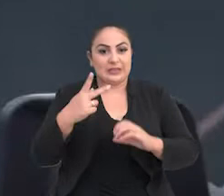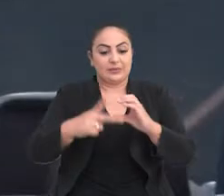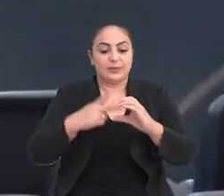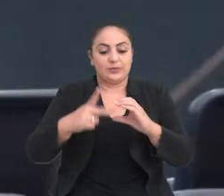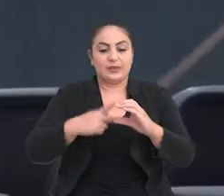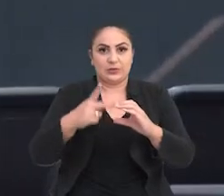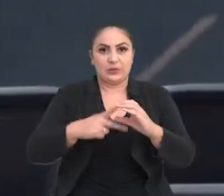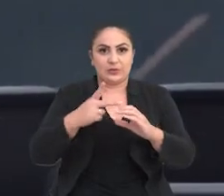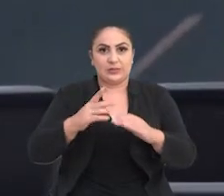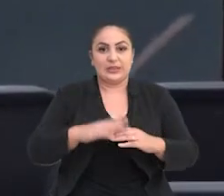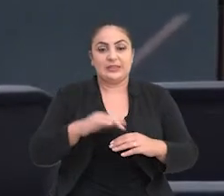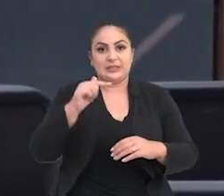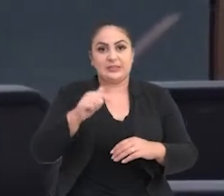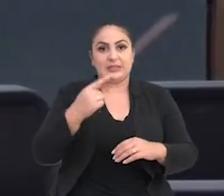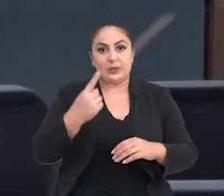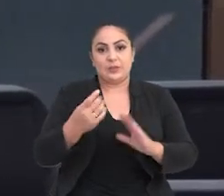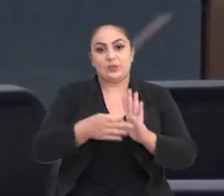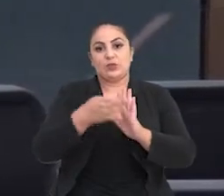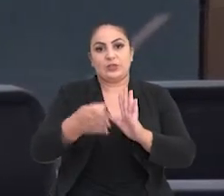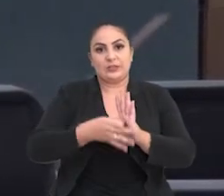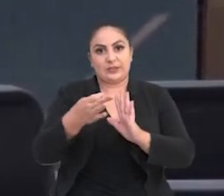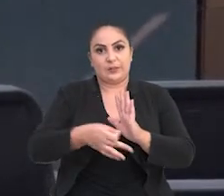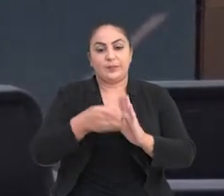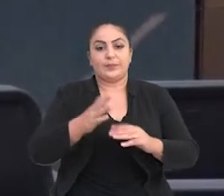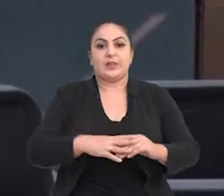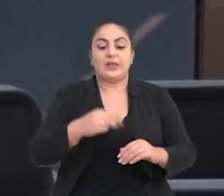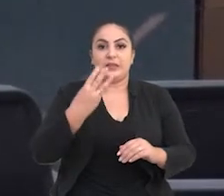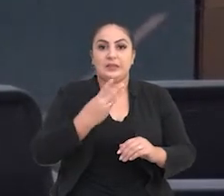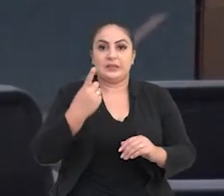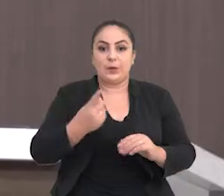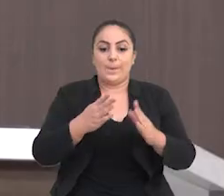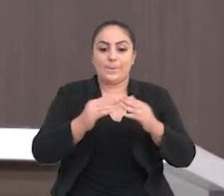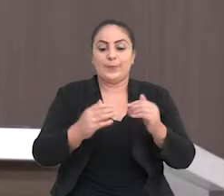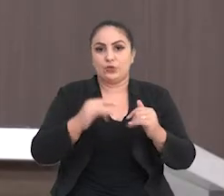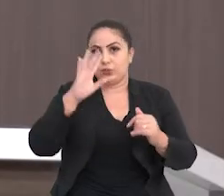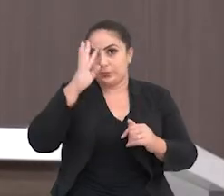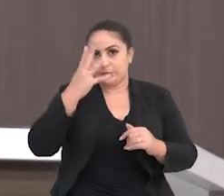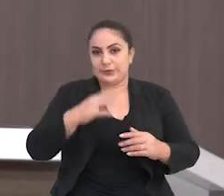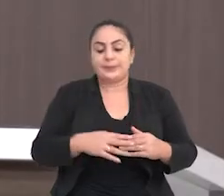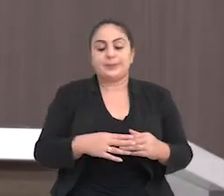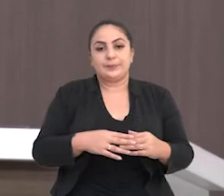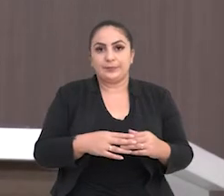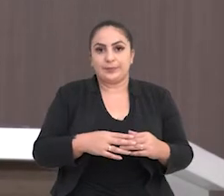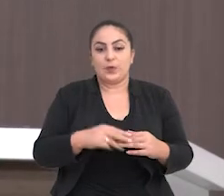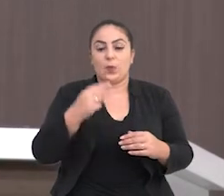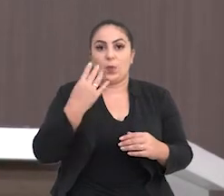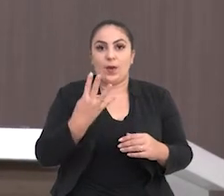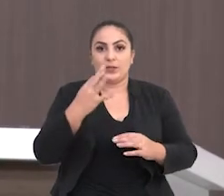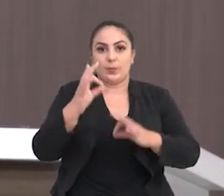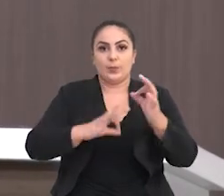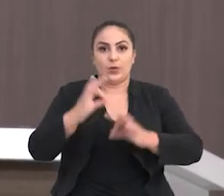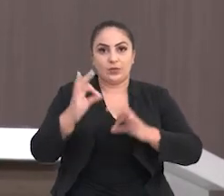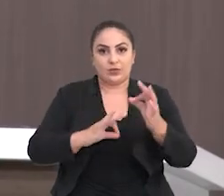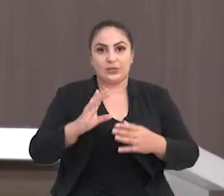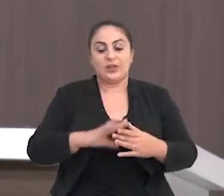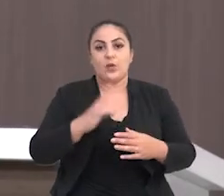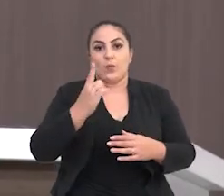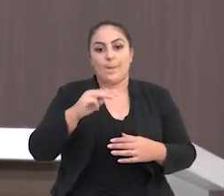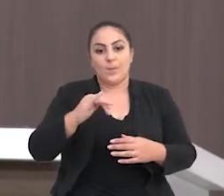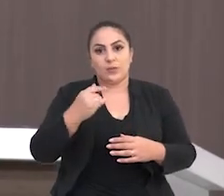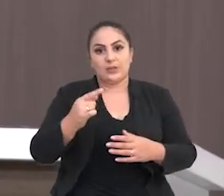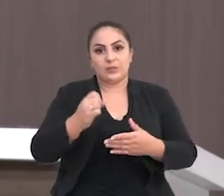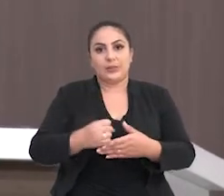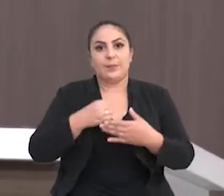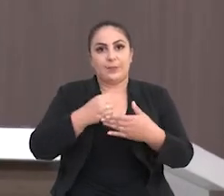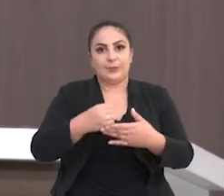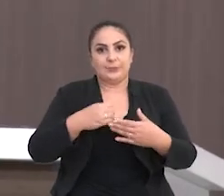na Casa Legislativa 71 indicações, 31 pedidos de providências, 4 projetos e